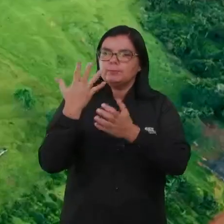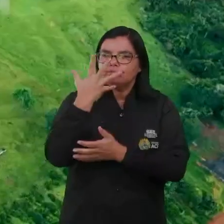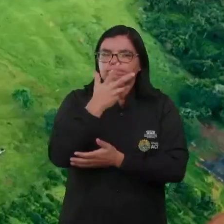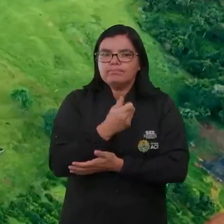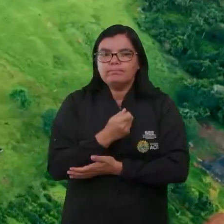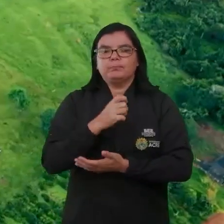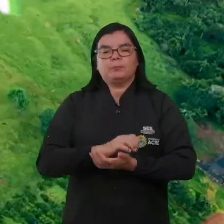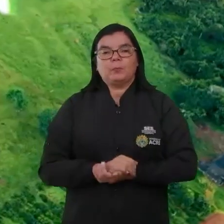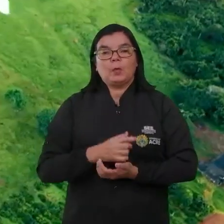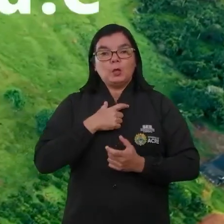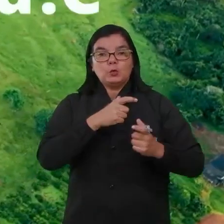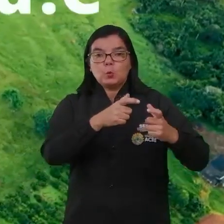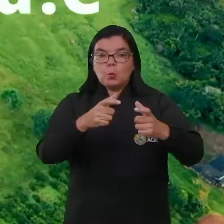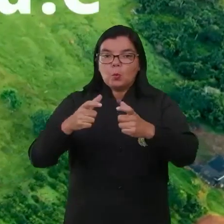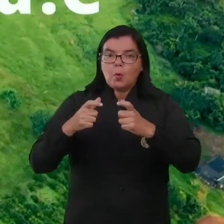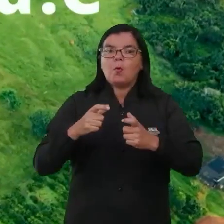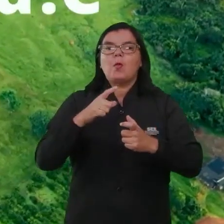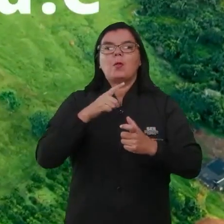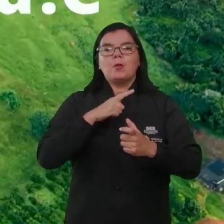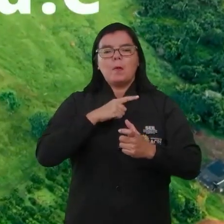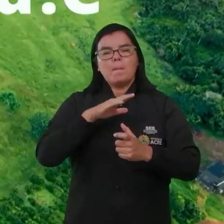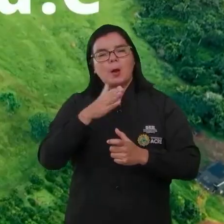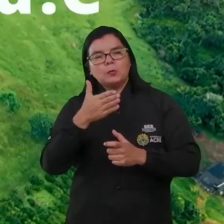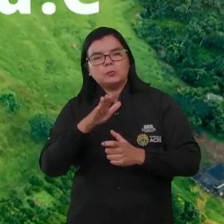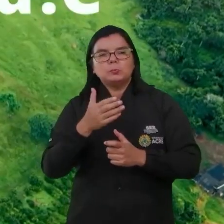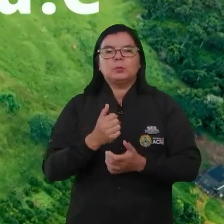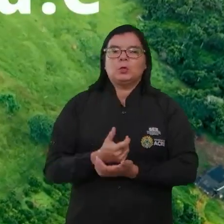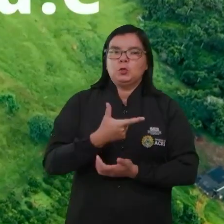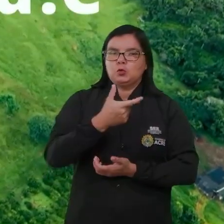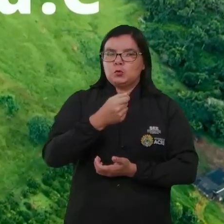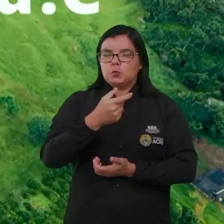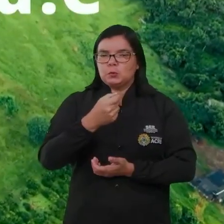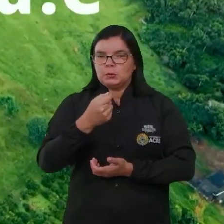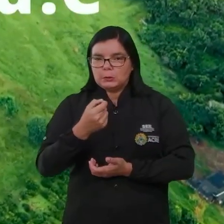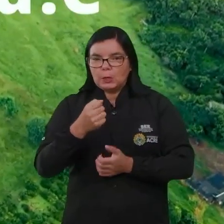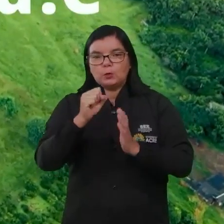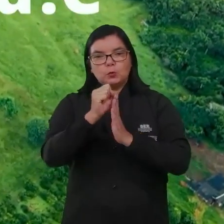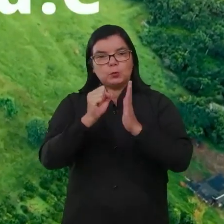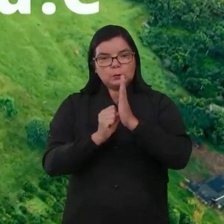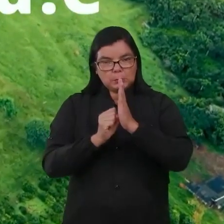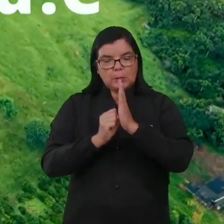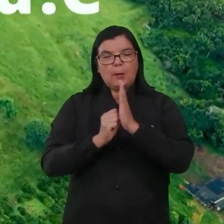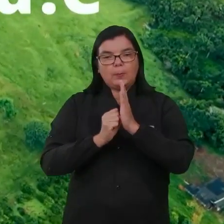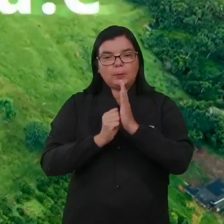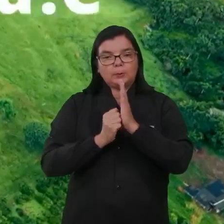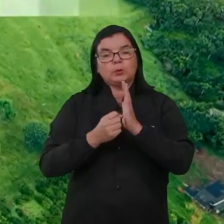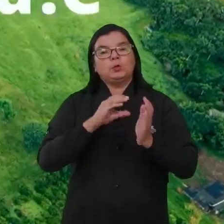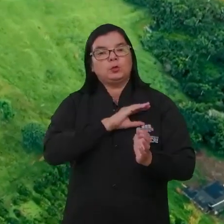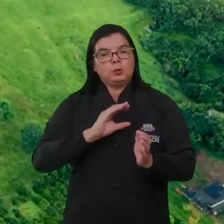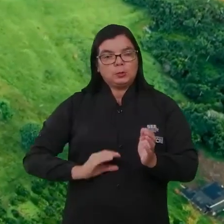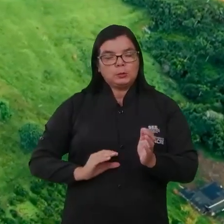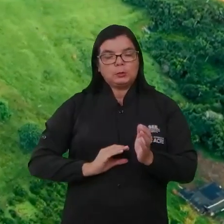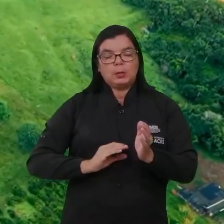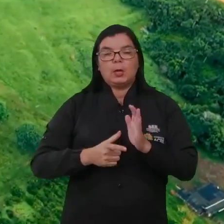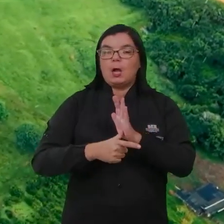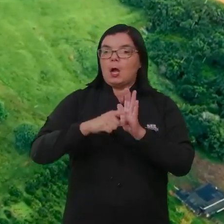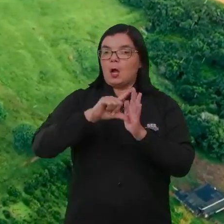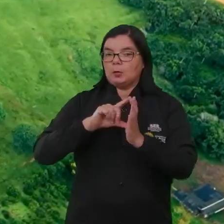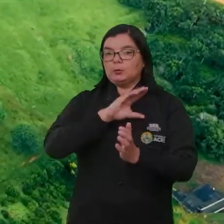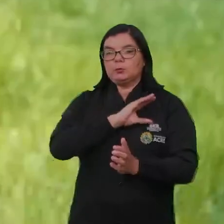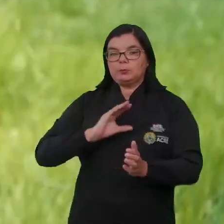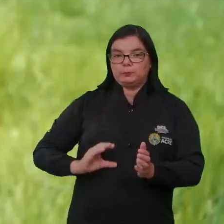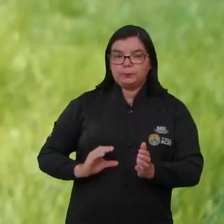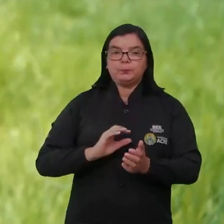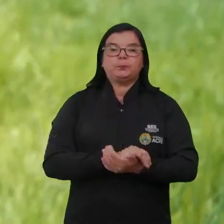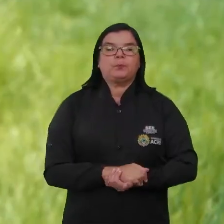sofisticação. Esses sítios, eles datam de mais ou menos do 1º século da era cristã a 200 anos antes da era